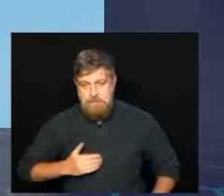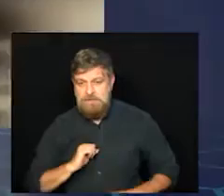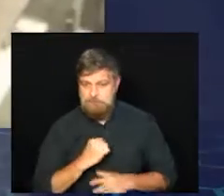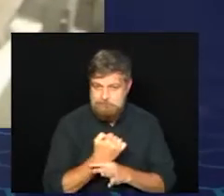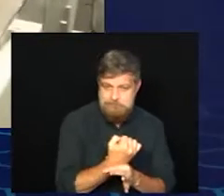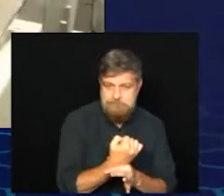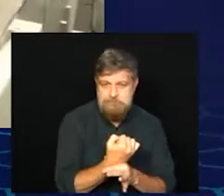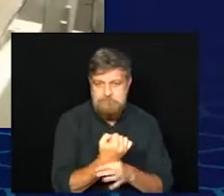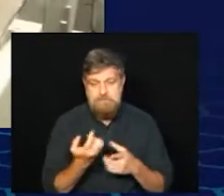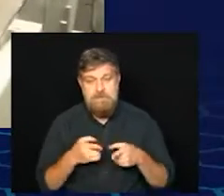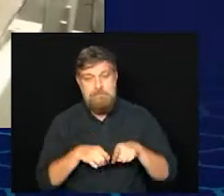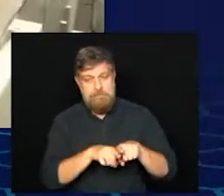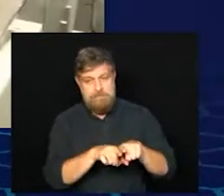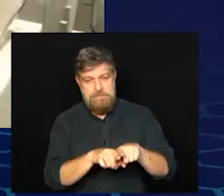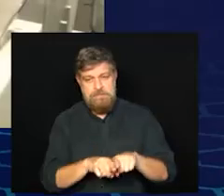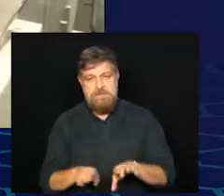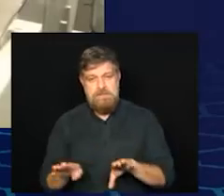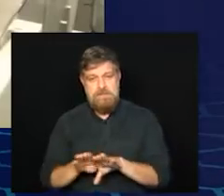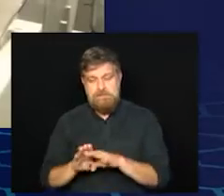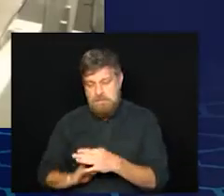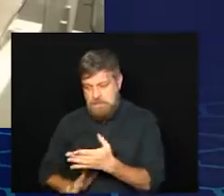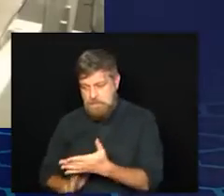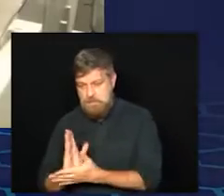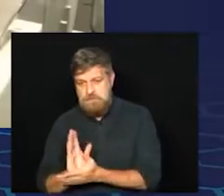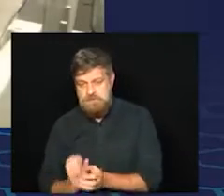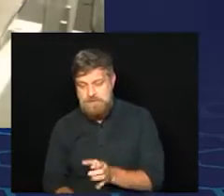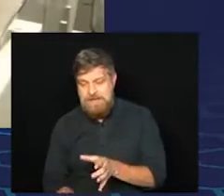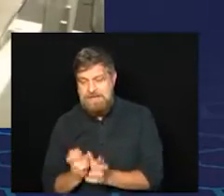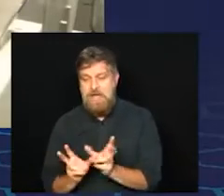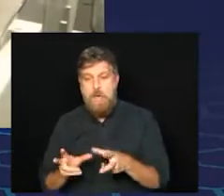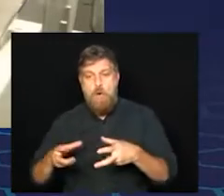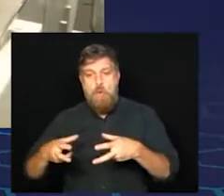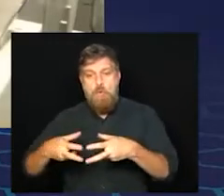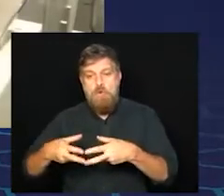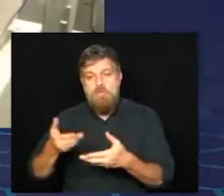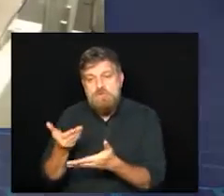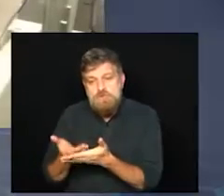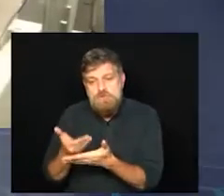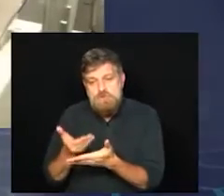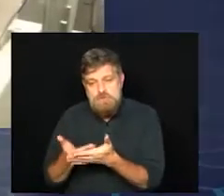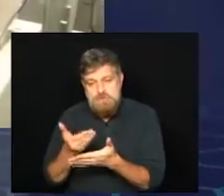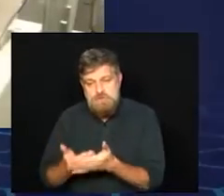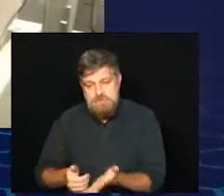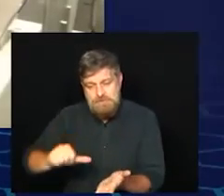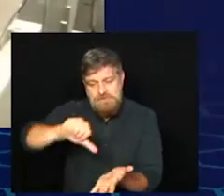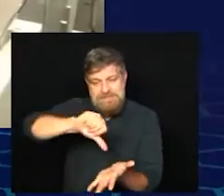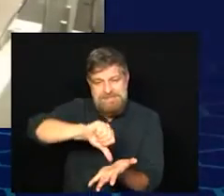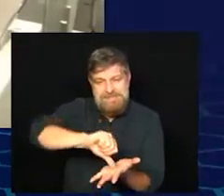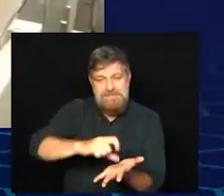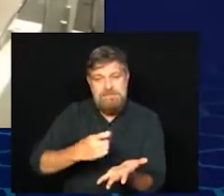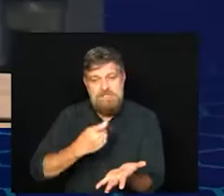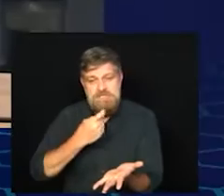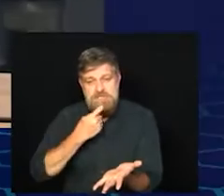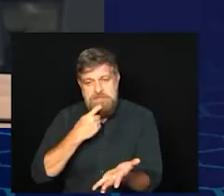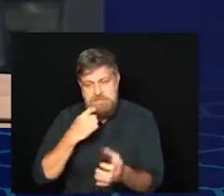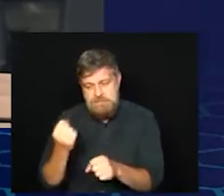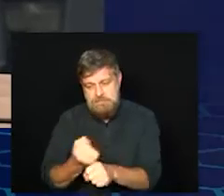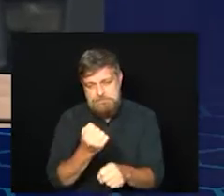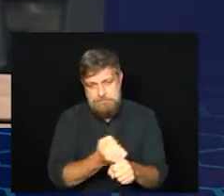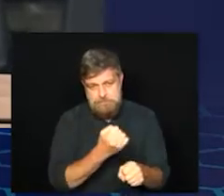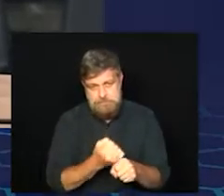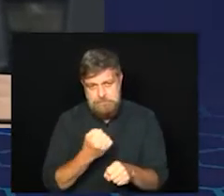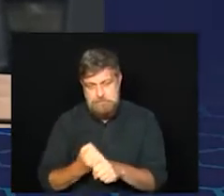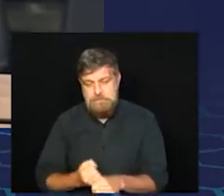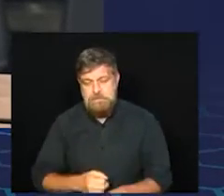pública. Ha aprovado criação de Comissão Especial de Estudos da Revitalização do Centro de Campinas.